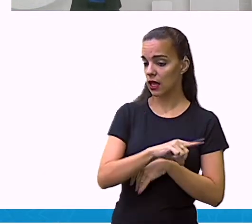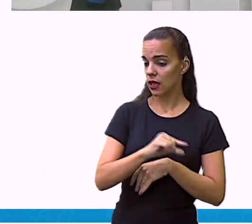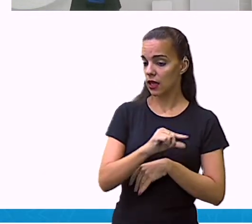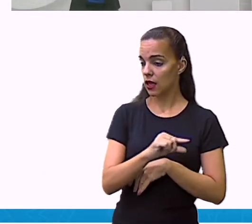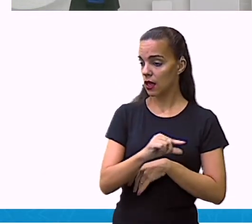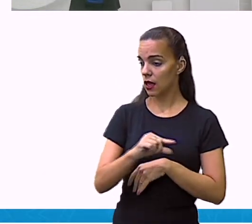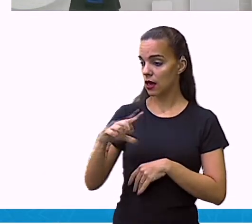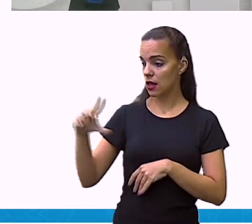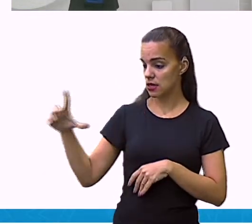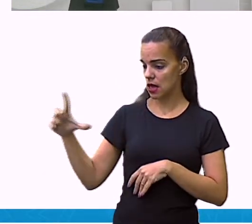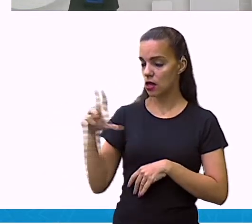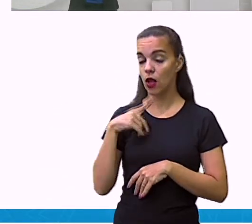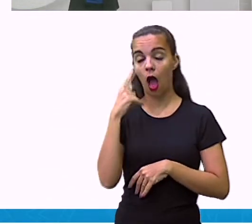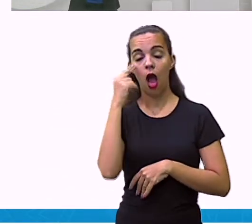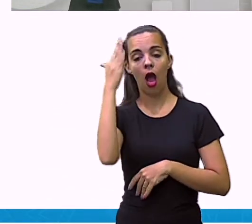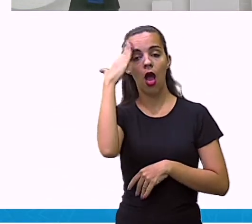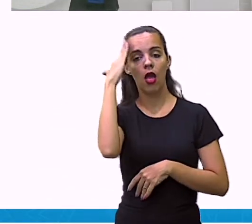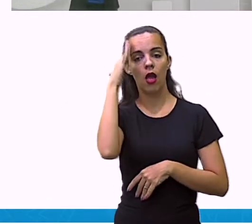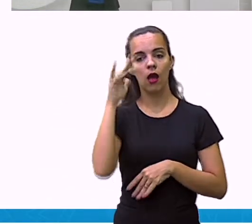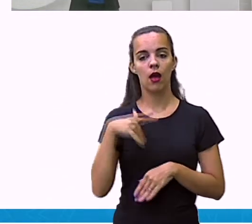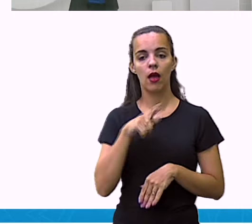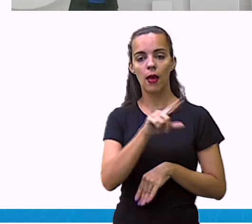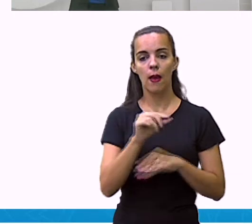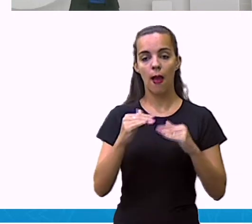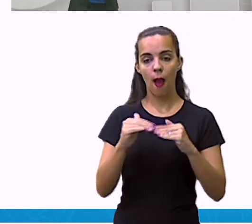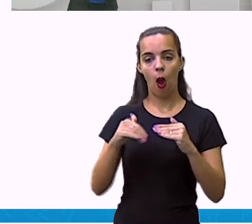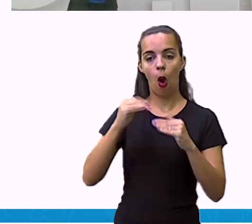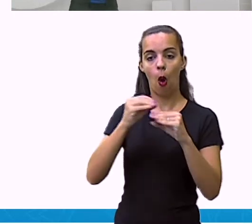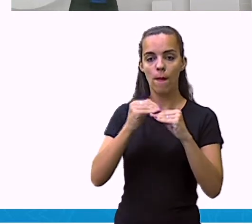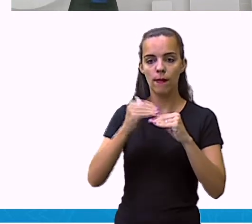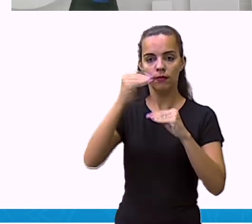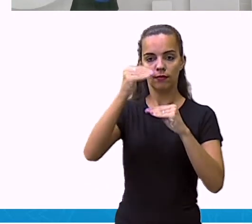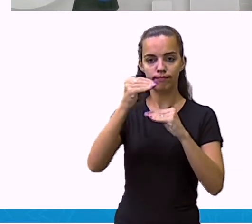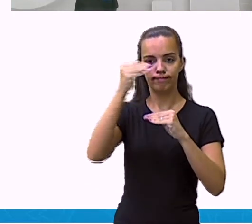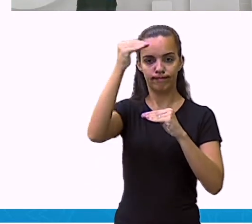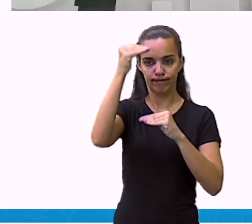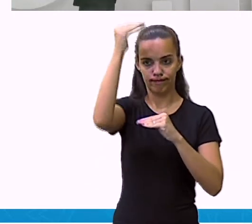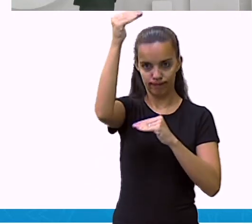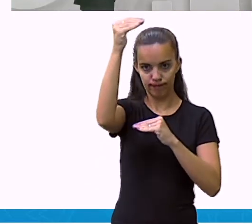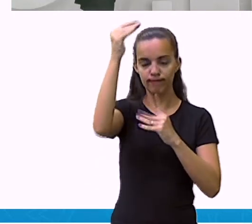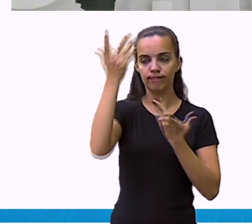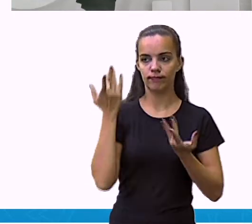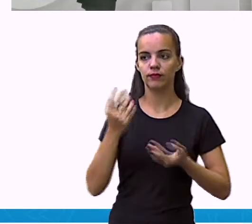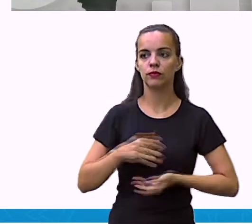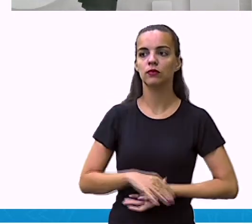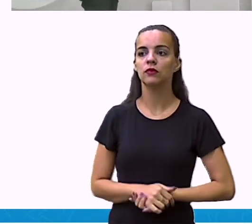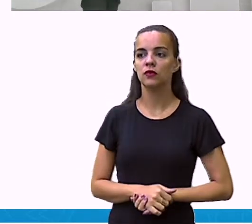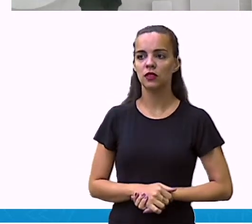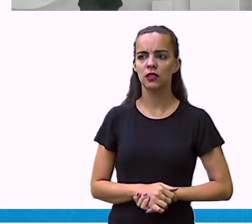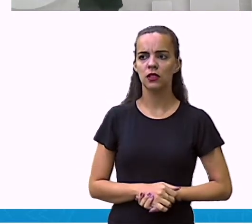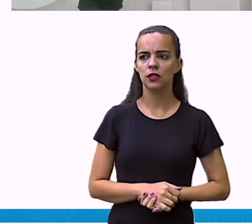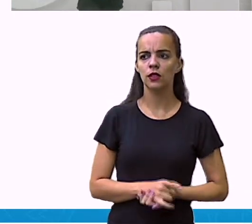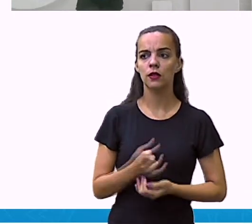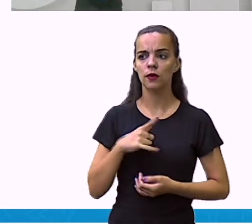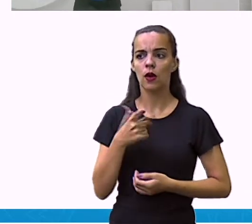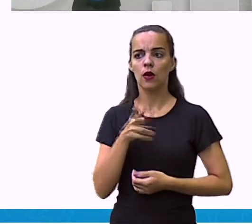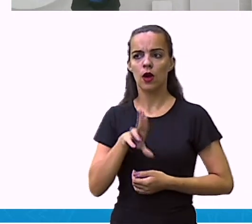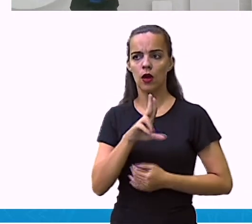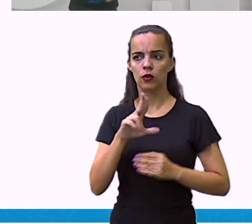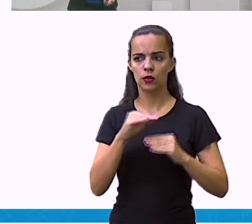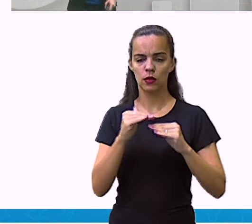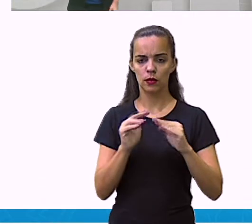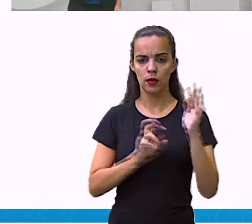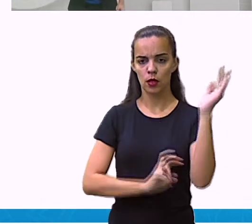nossa idade, que não para e só vai aumentando, não é mesmo? Então, crescente eu